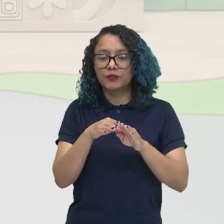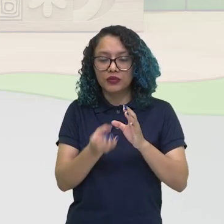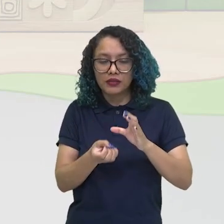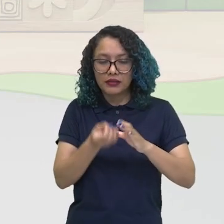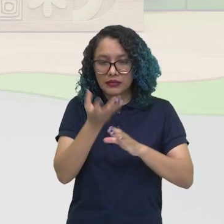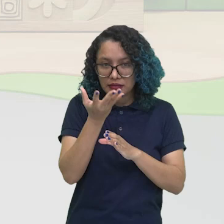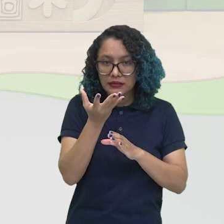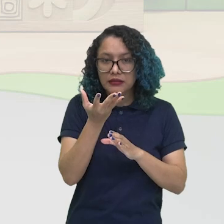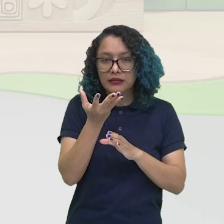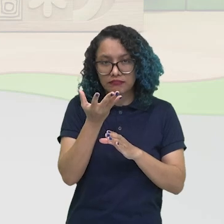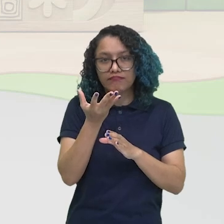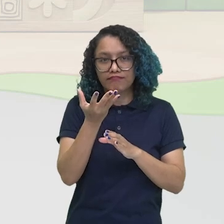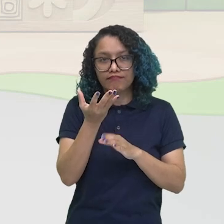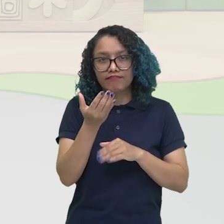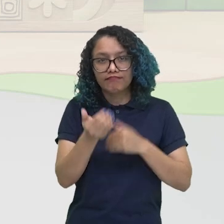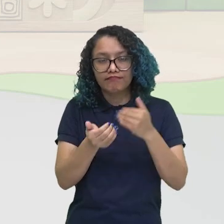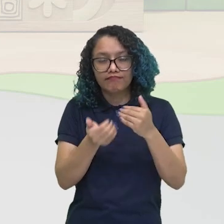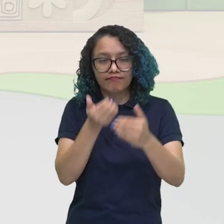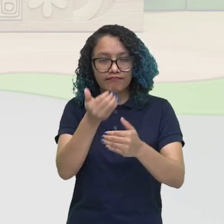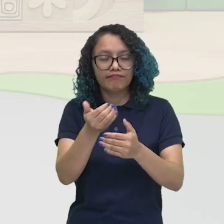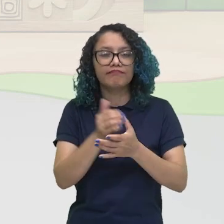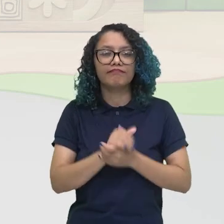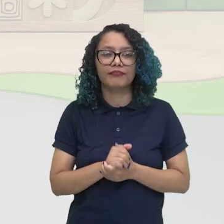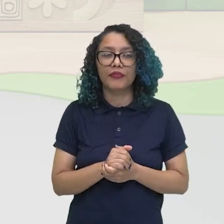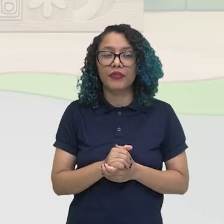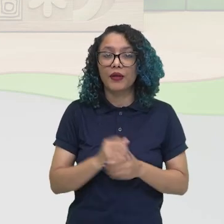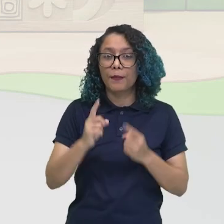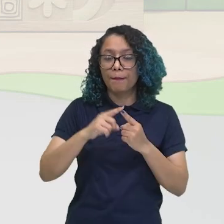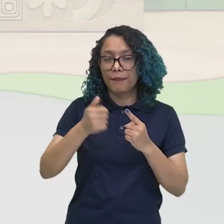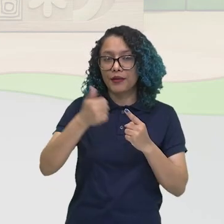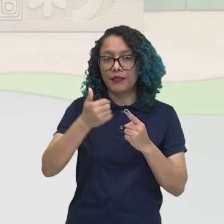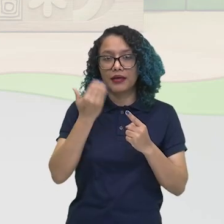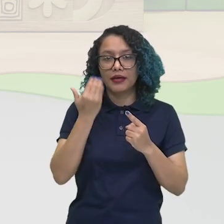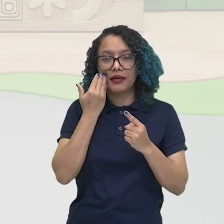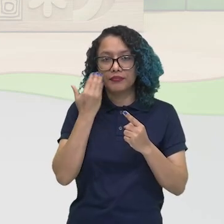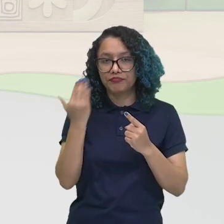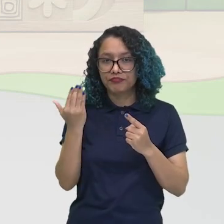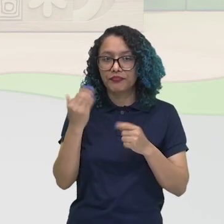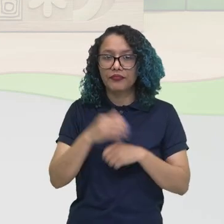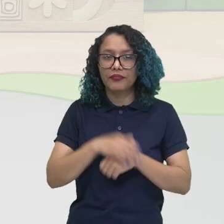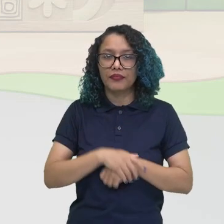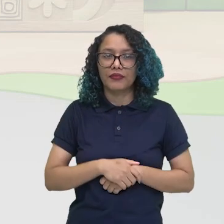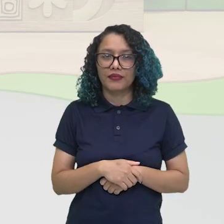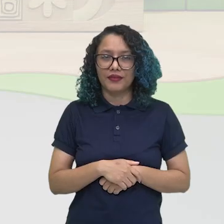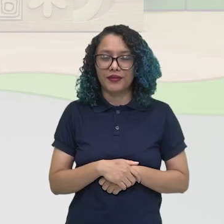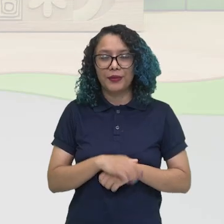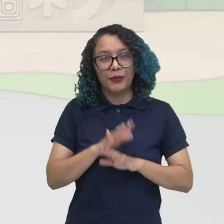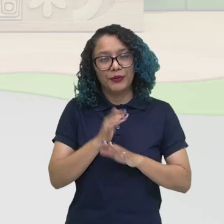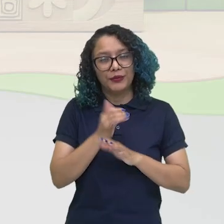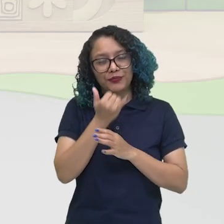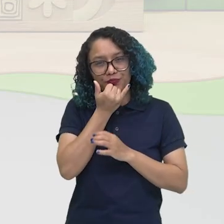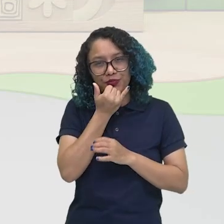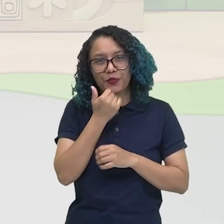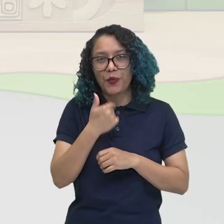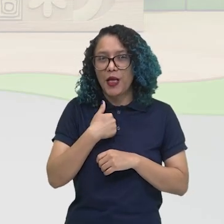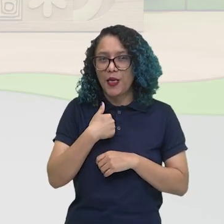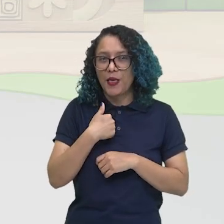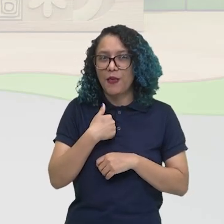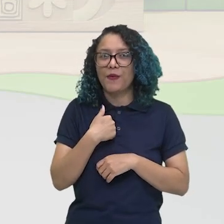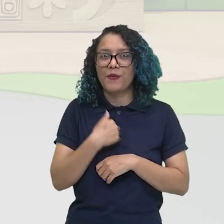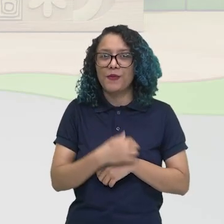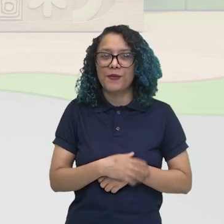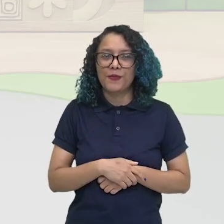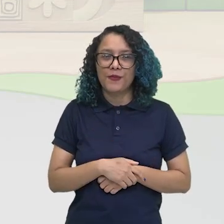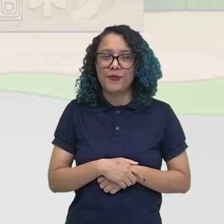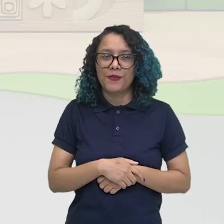sua origem. Nós temos a pedra, a rocha, perdão, olha aí, professor de geologia agora